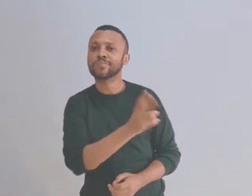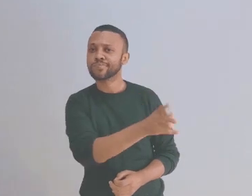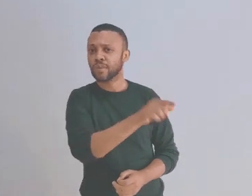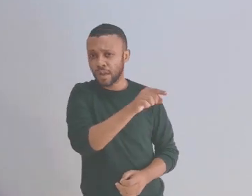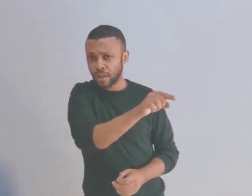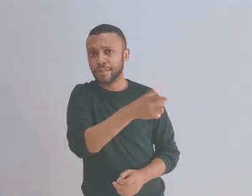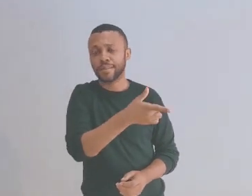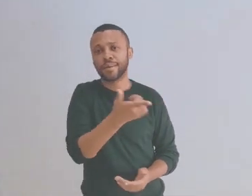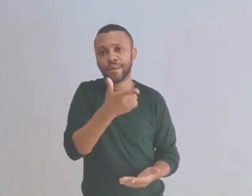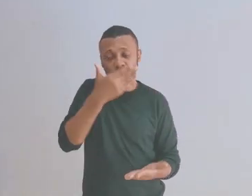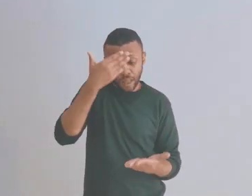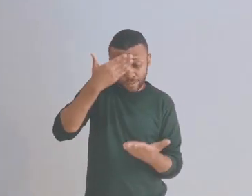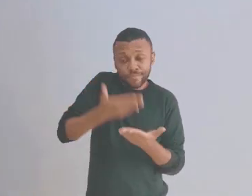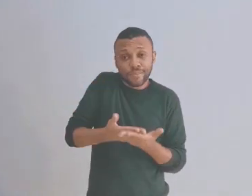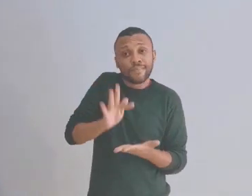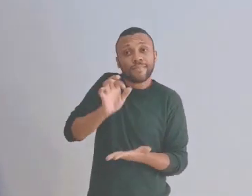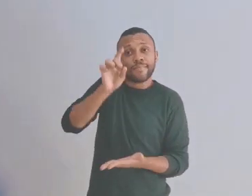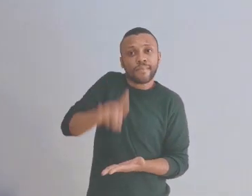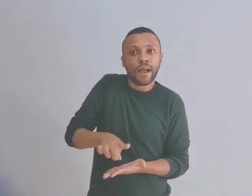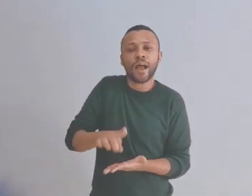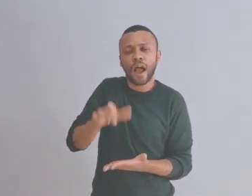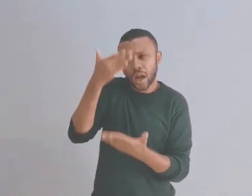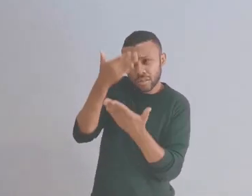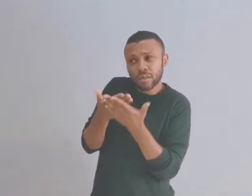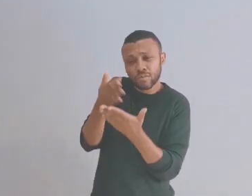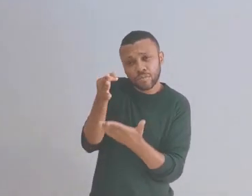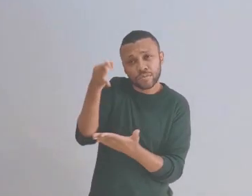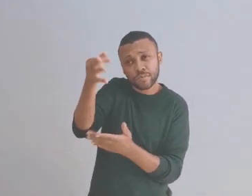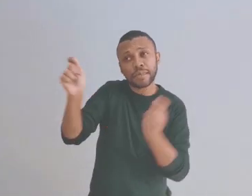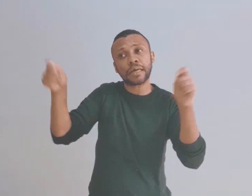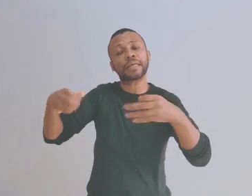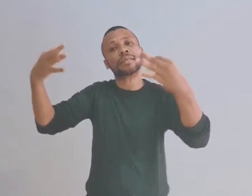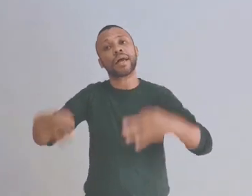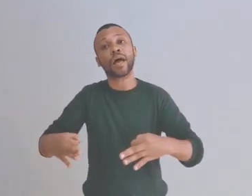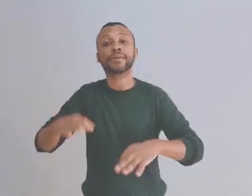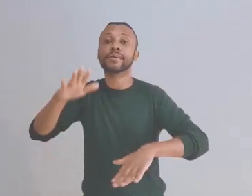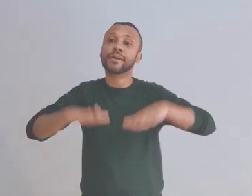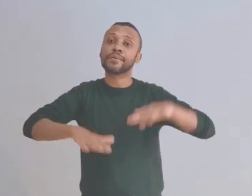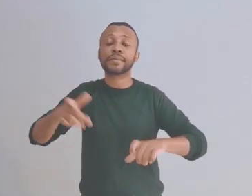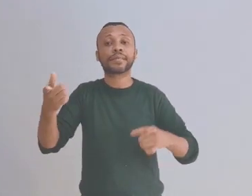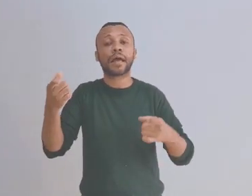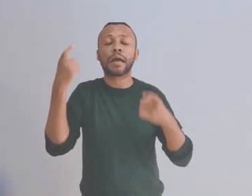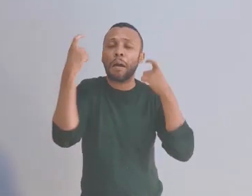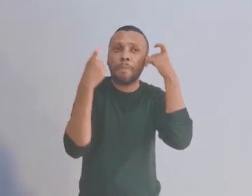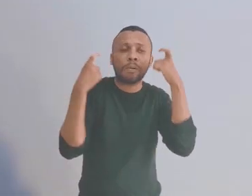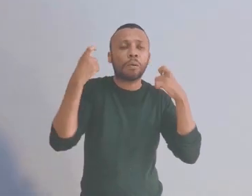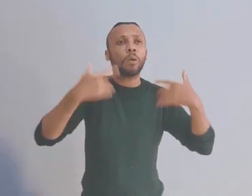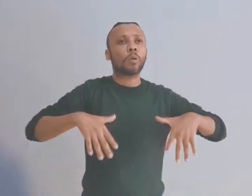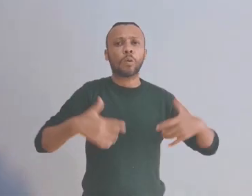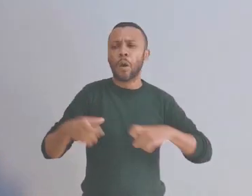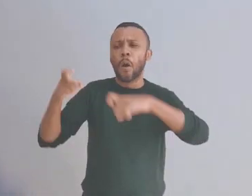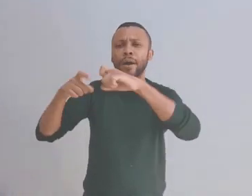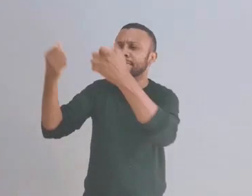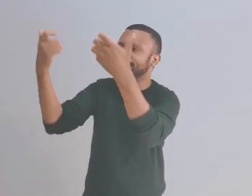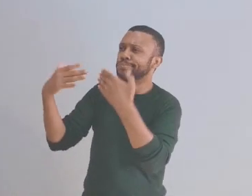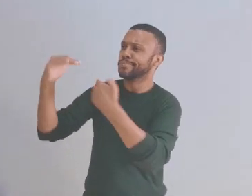daria tudo certo, e eu aqui estou. Bate aquela preocupação que o médico vai falando várias coisas que você não sabe, e você fica cheio de